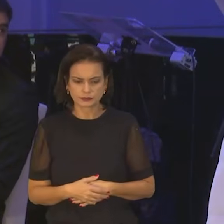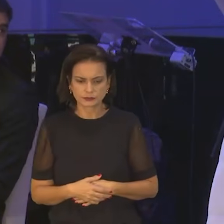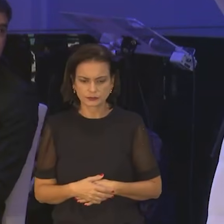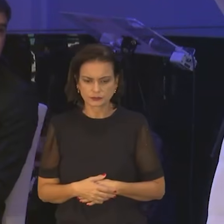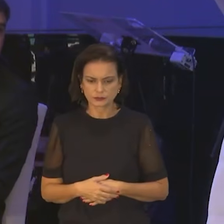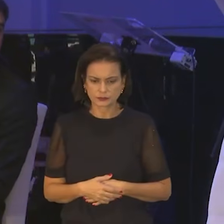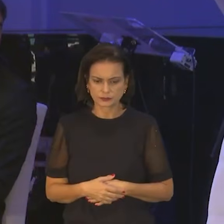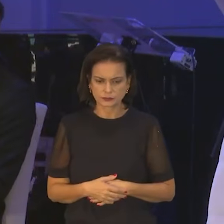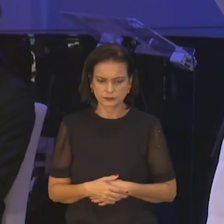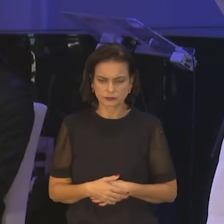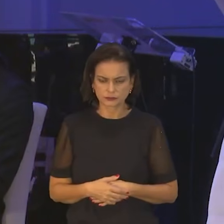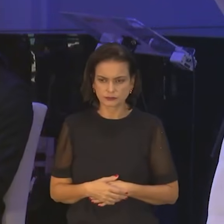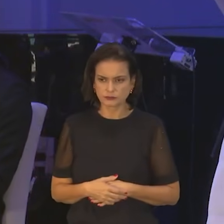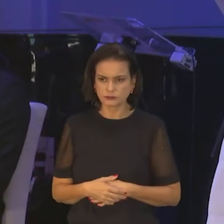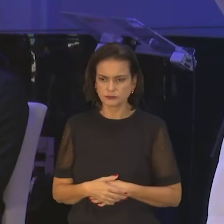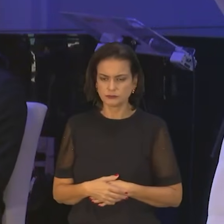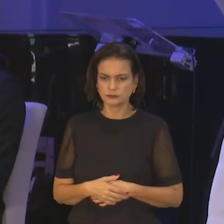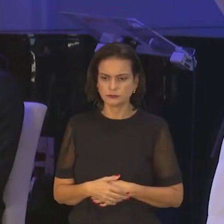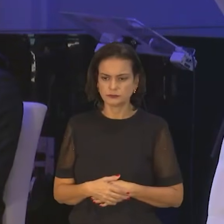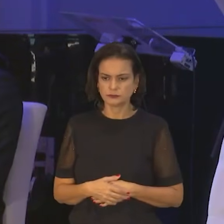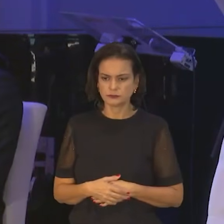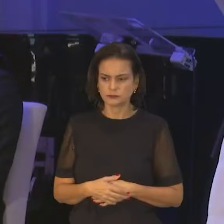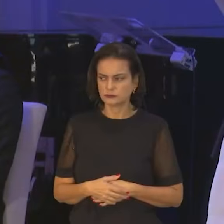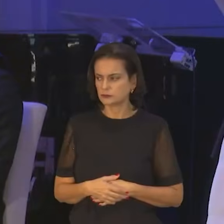Só um momento.